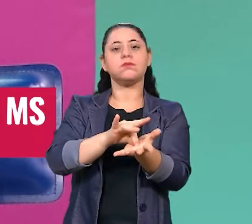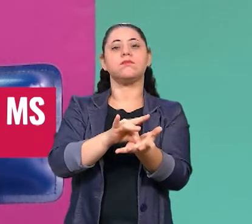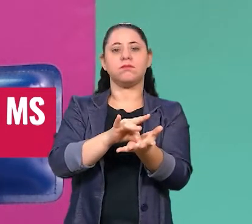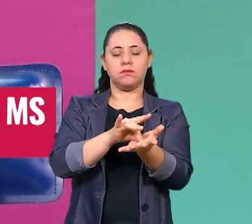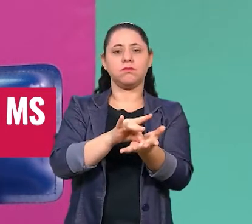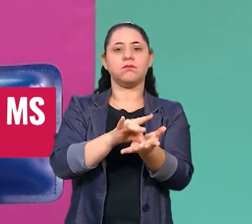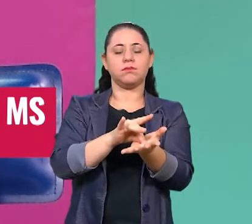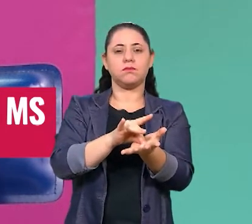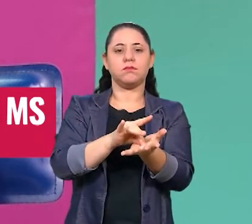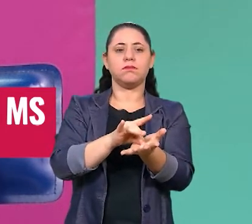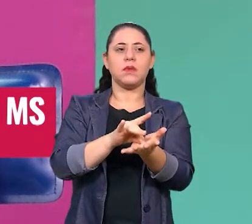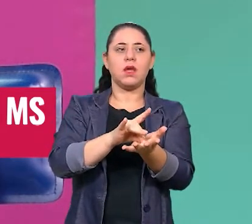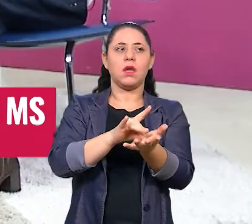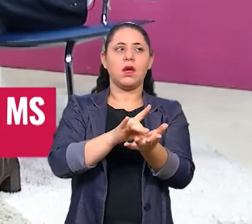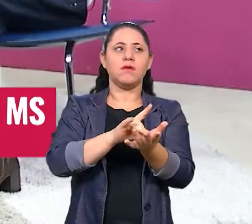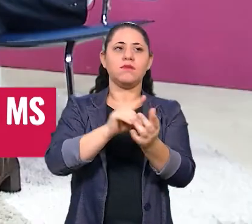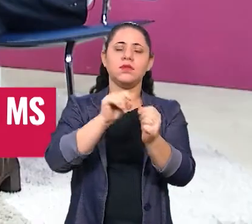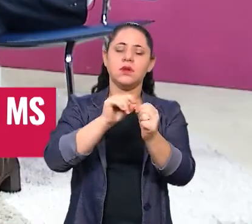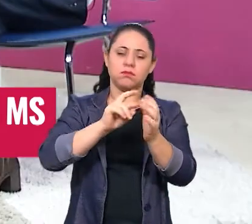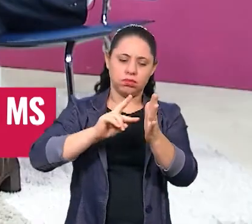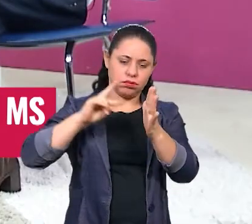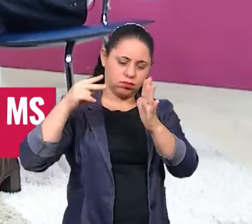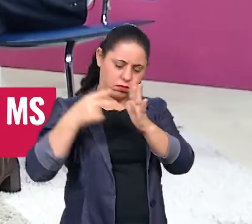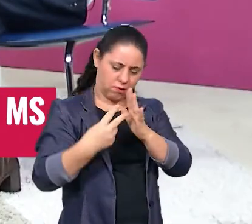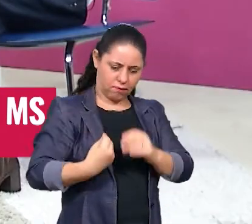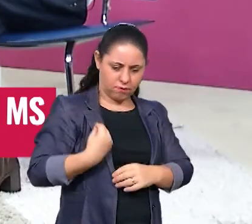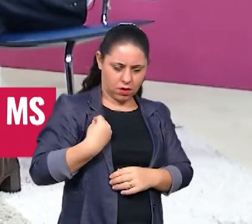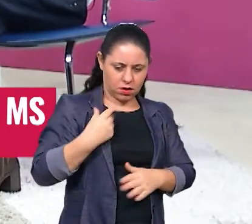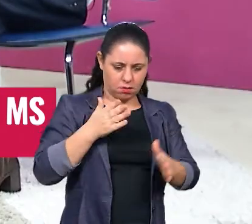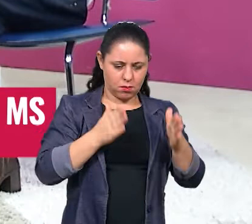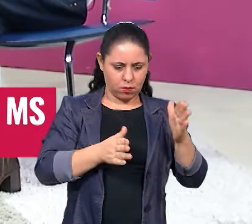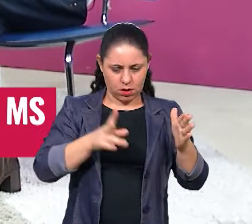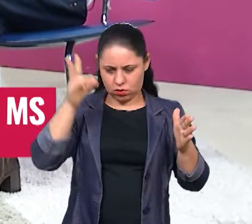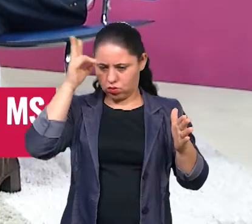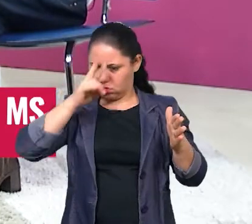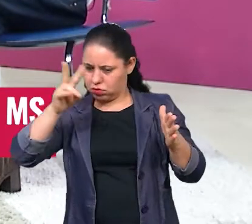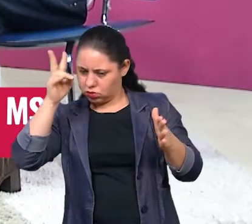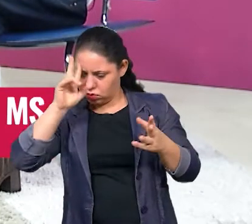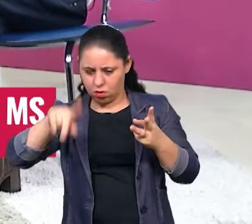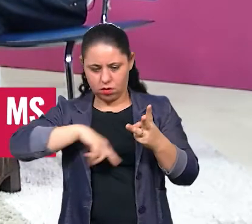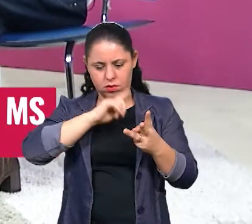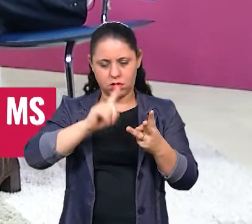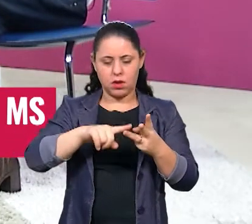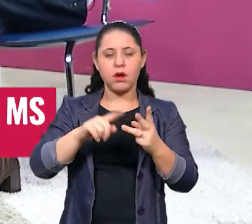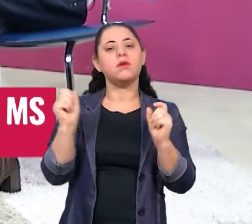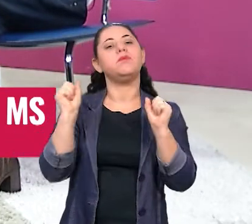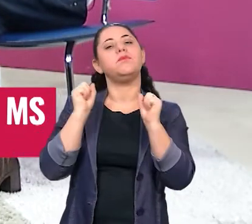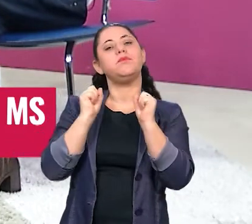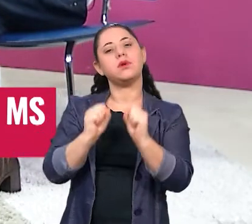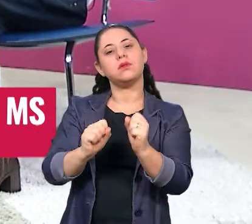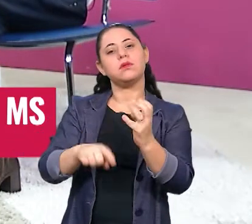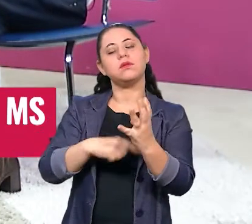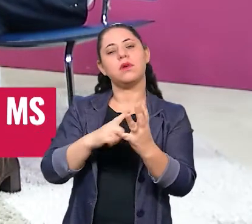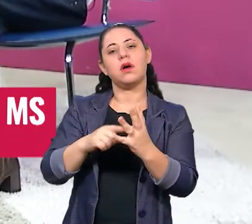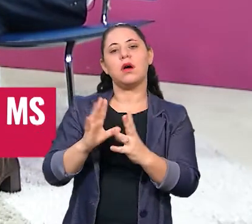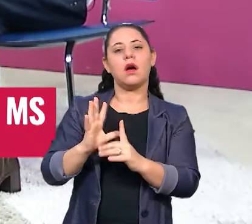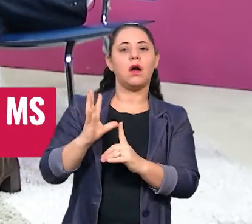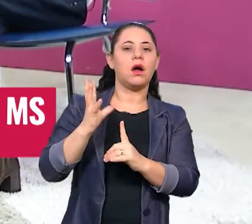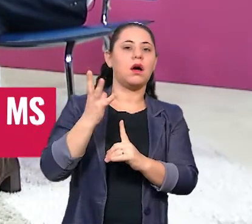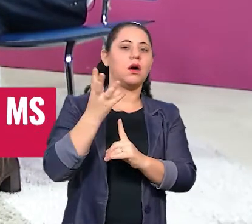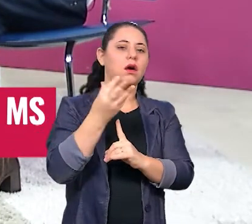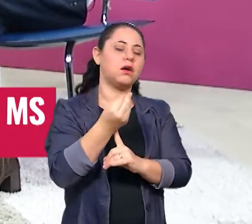ressignificar vida, momento, histórias e possibilidades. A arte para mim são